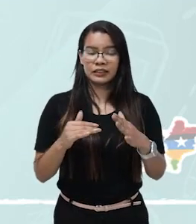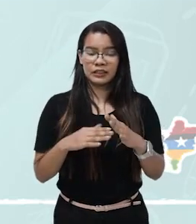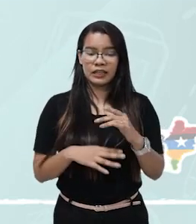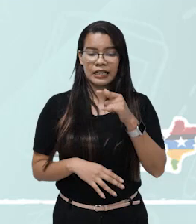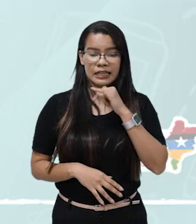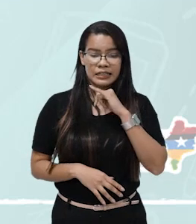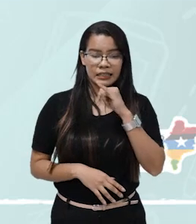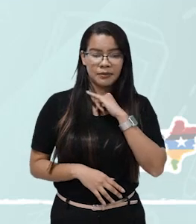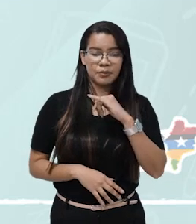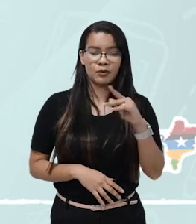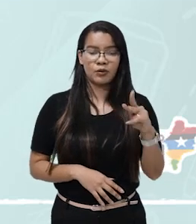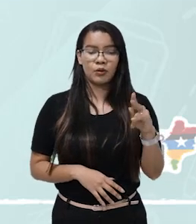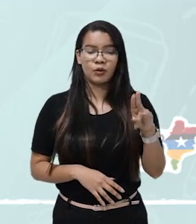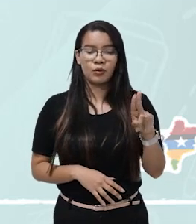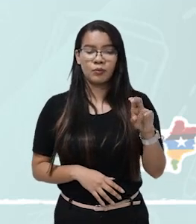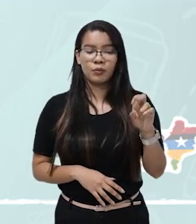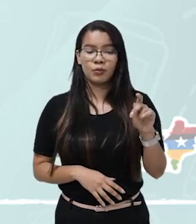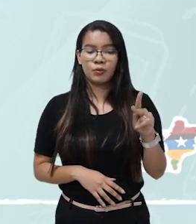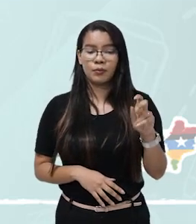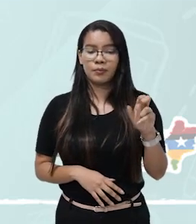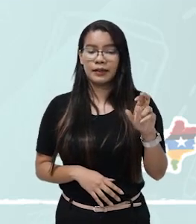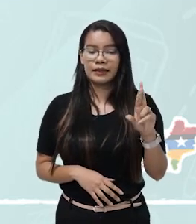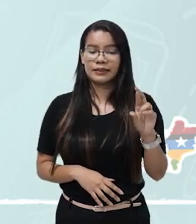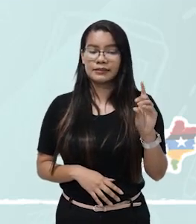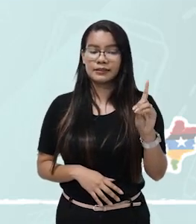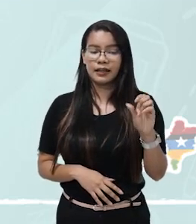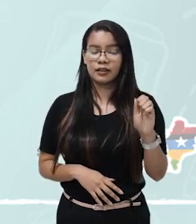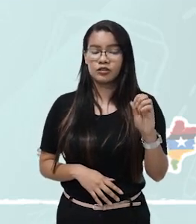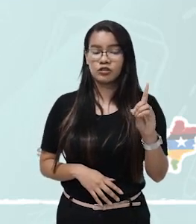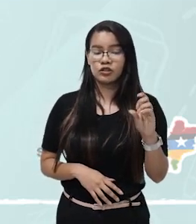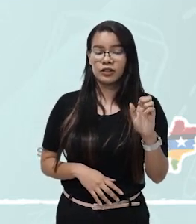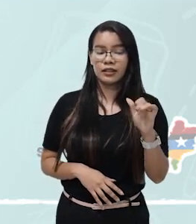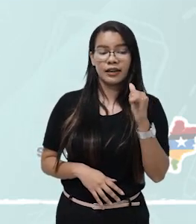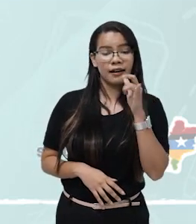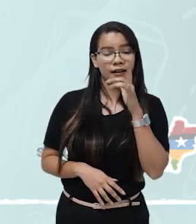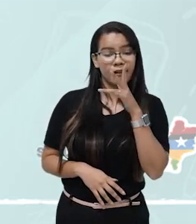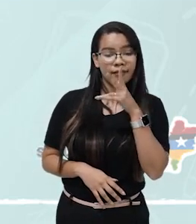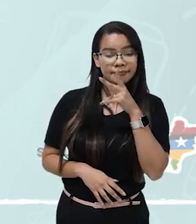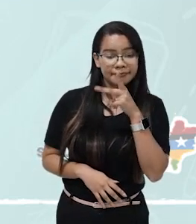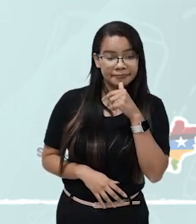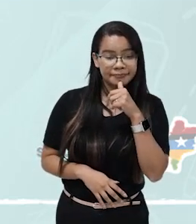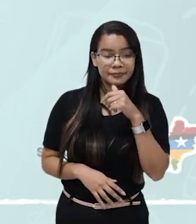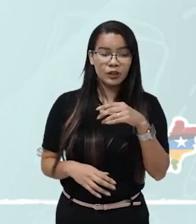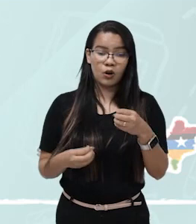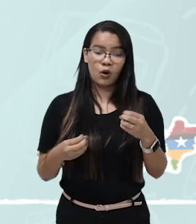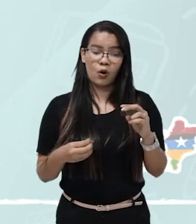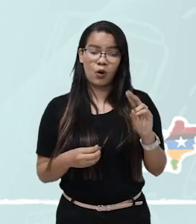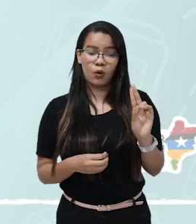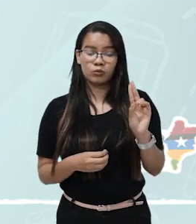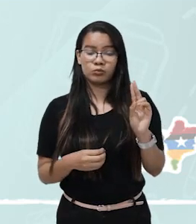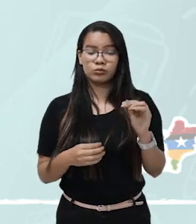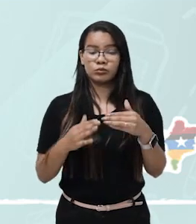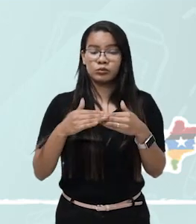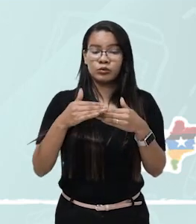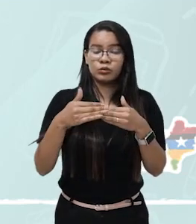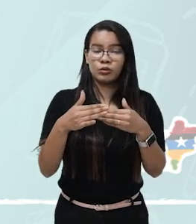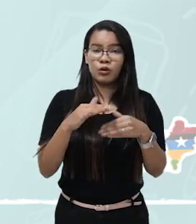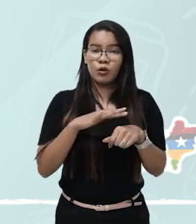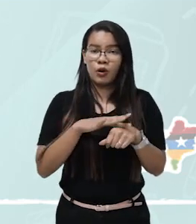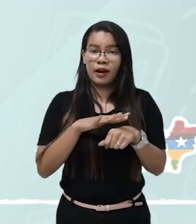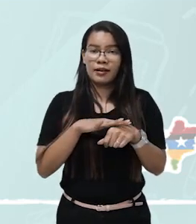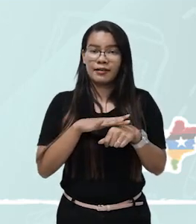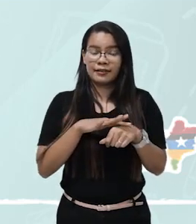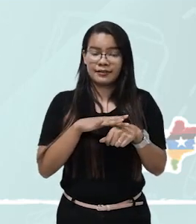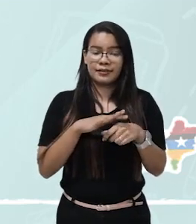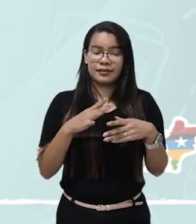puberdade atrasada. Esteroides também podem tratar doenças que causam perda muscular, como câncer e AIDS, que eu falei para vocês ainda há pouco. O